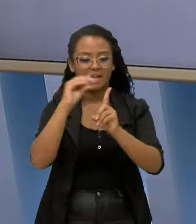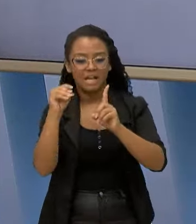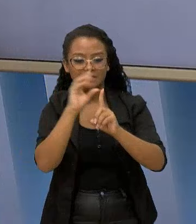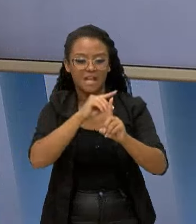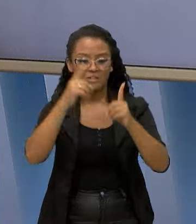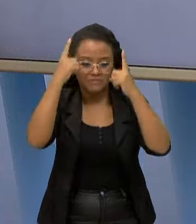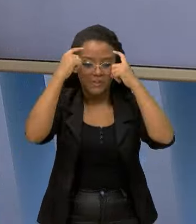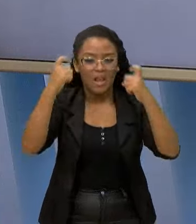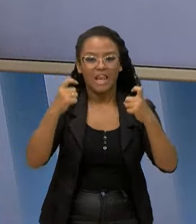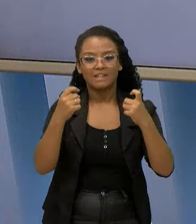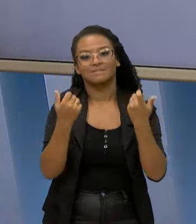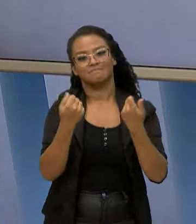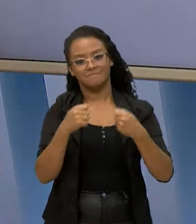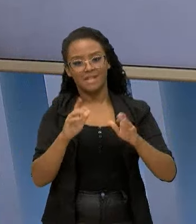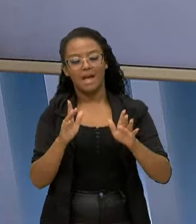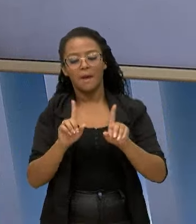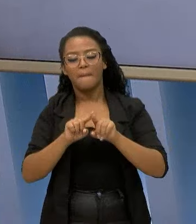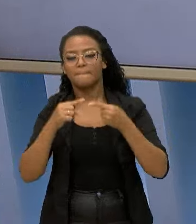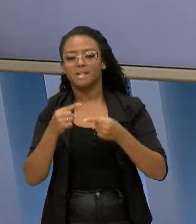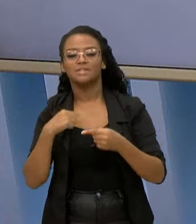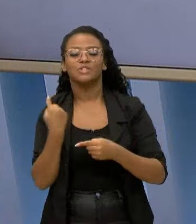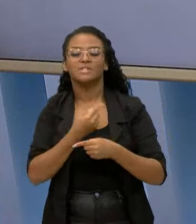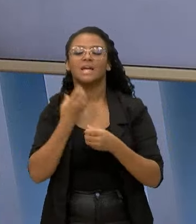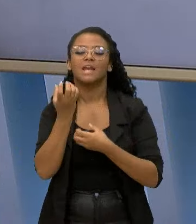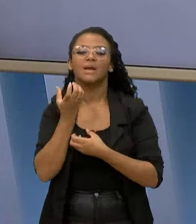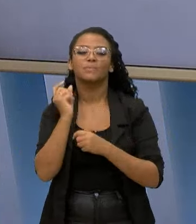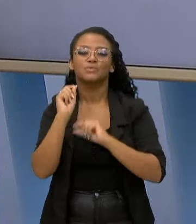violência. Nós vamos construir uma cidade